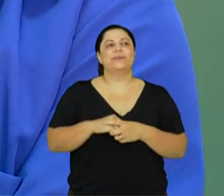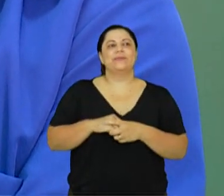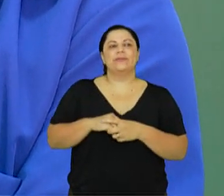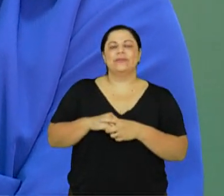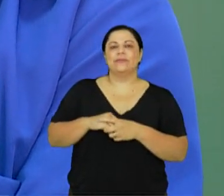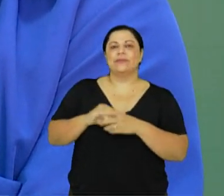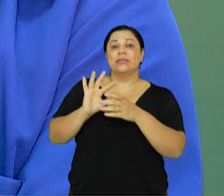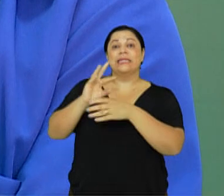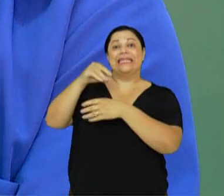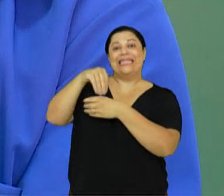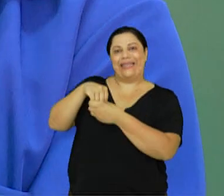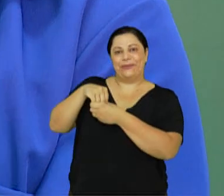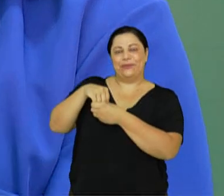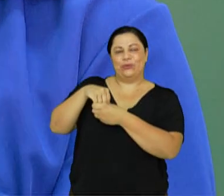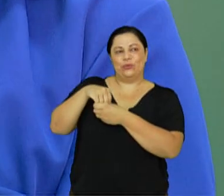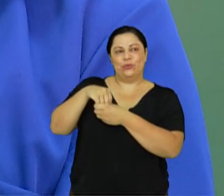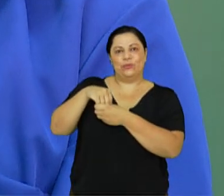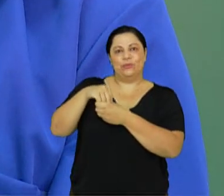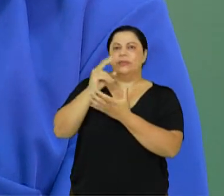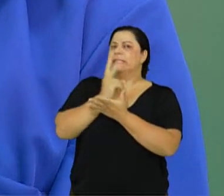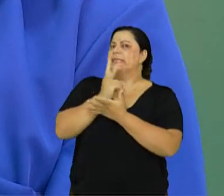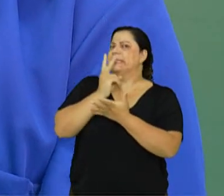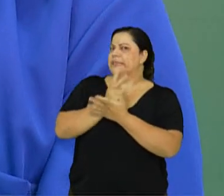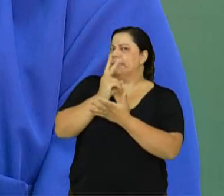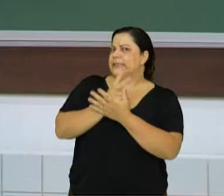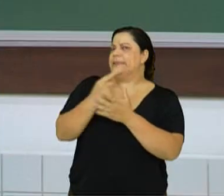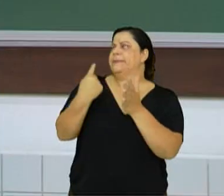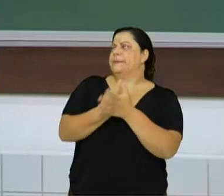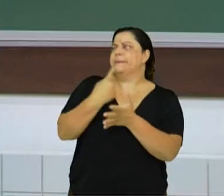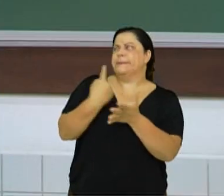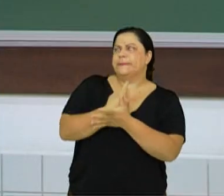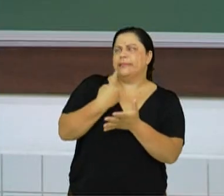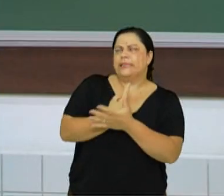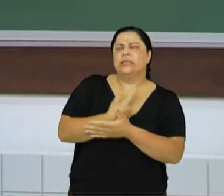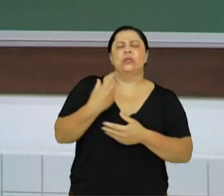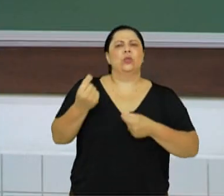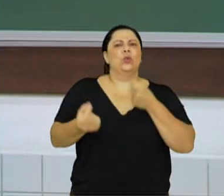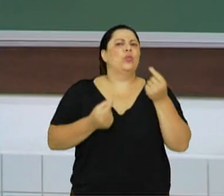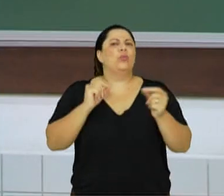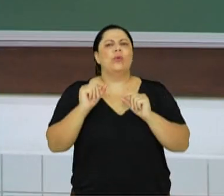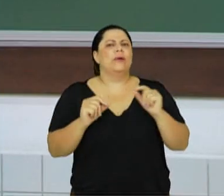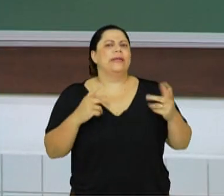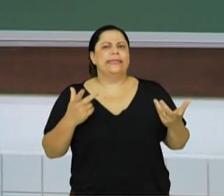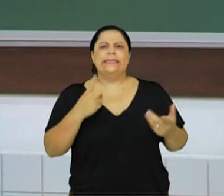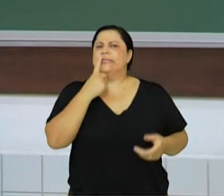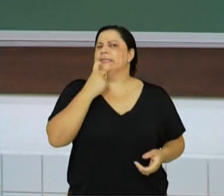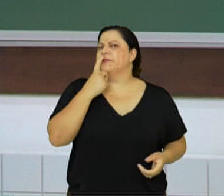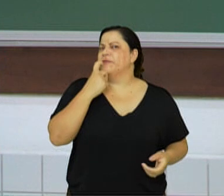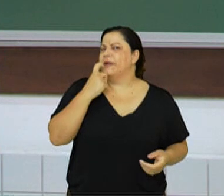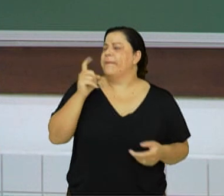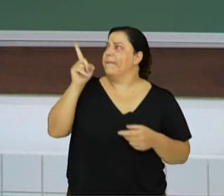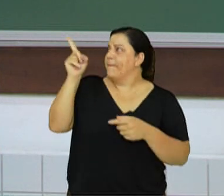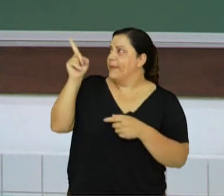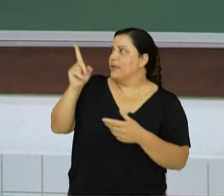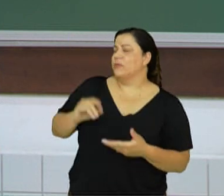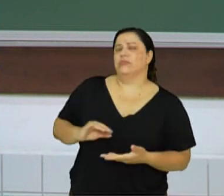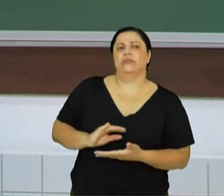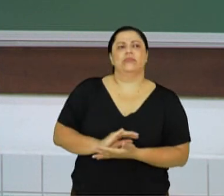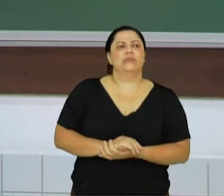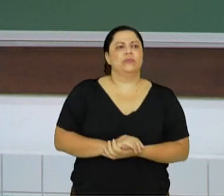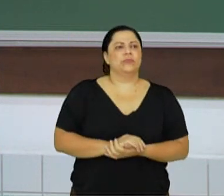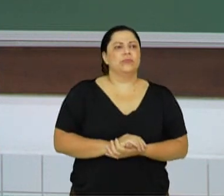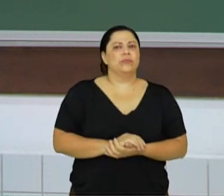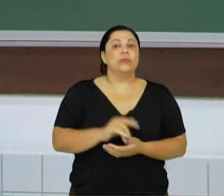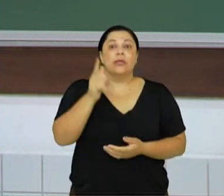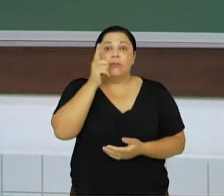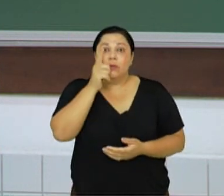parte interna, sempre lá na escola os alunos me perguntam, mas para que tem esse tal de vermelho ali dentro? Exatamente para a gente